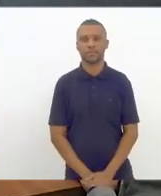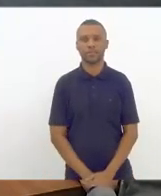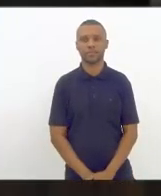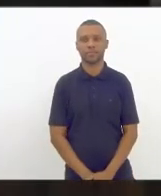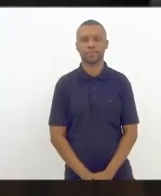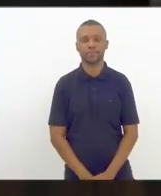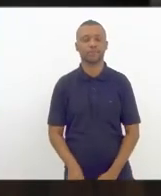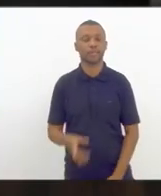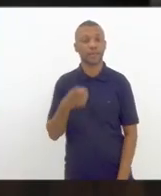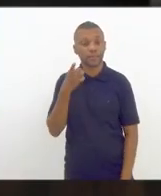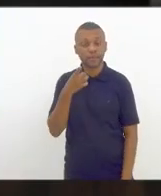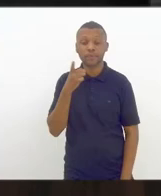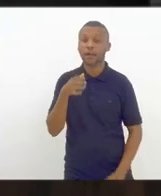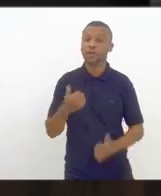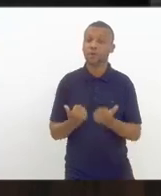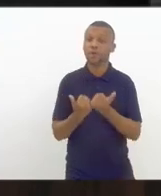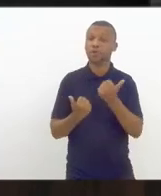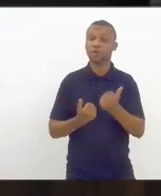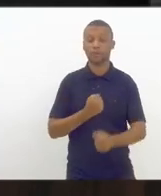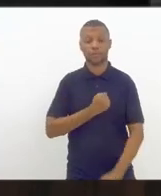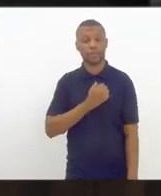Deputado Subtenente Bernardo.